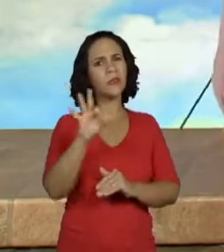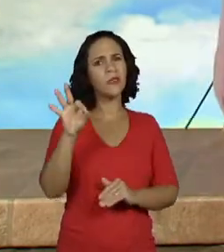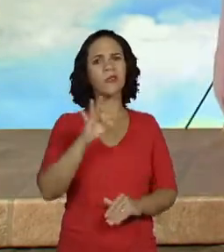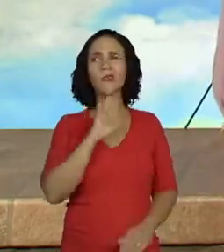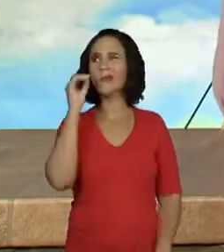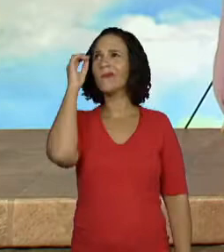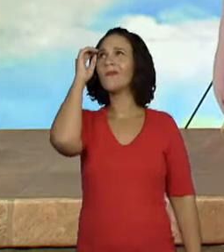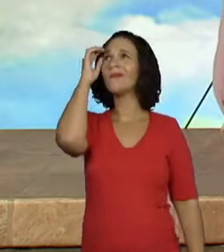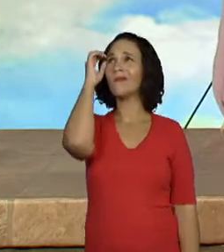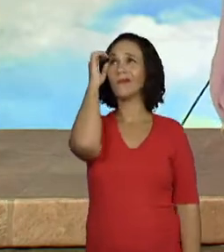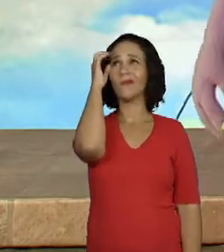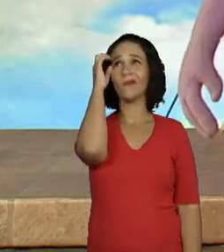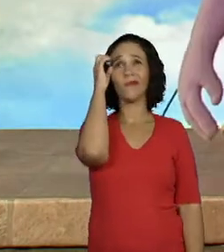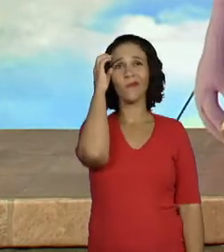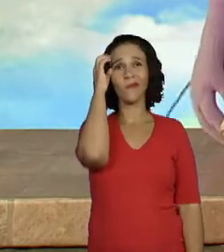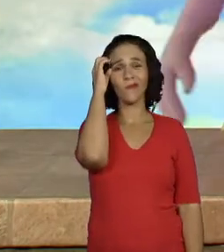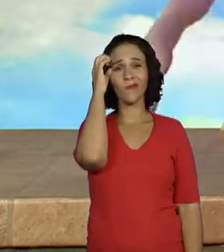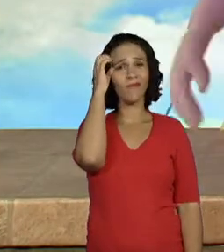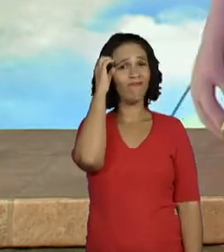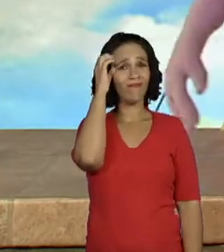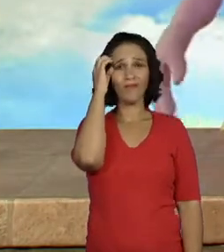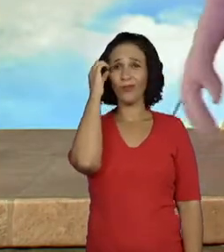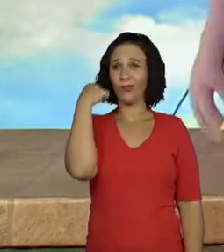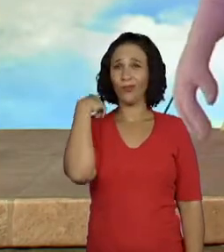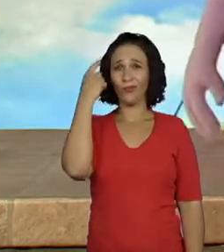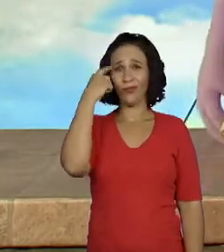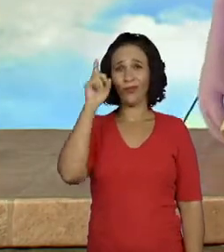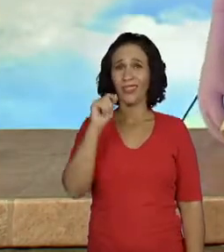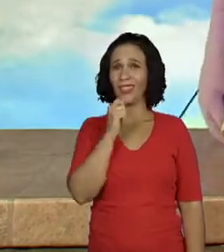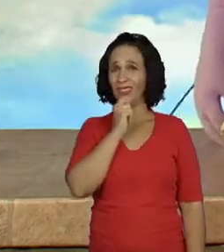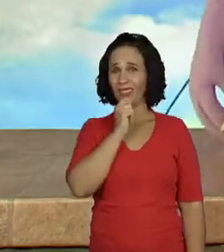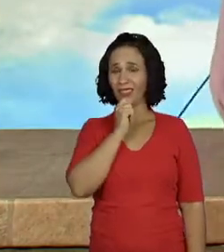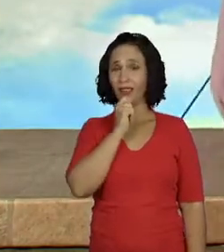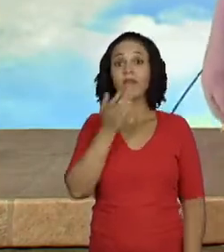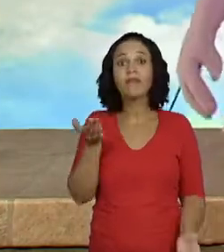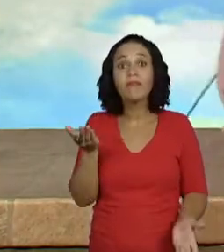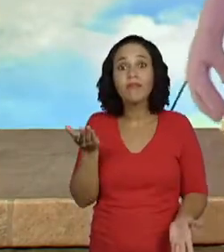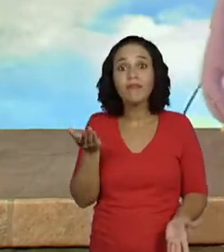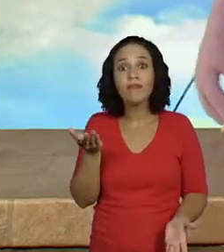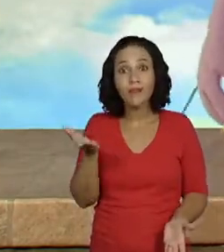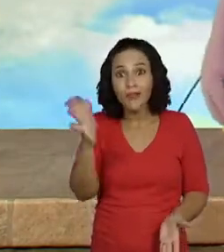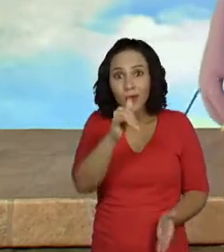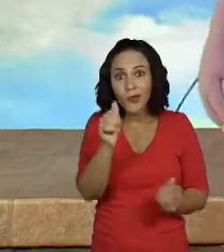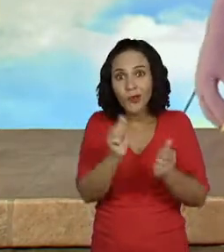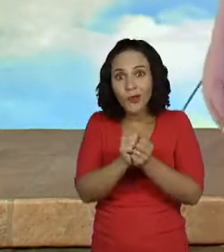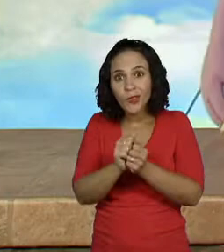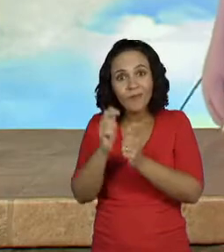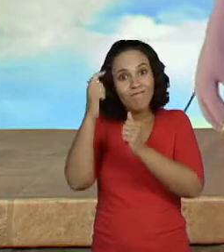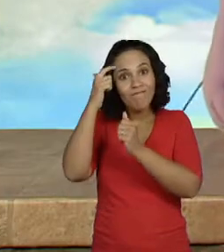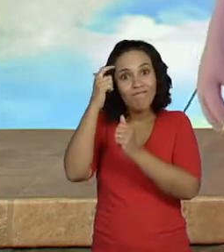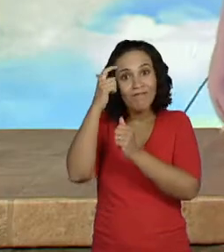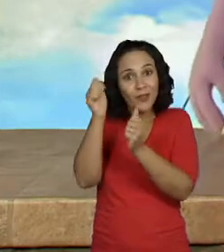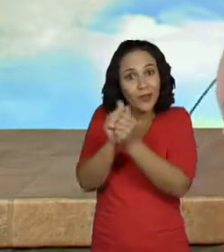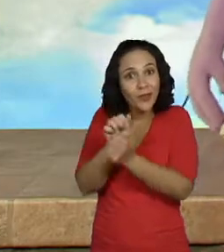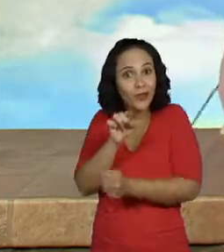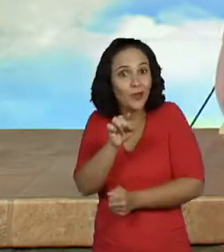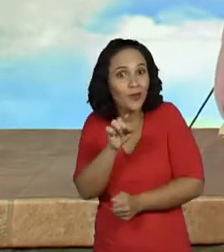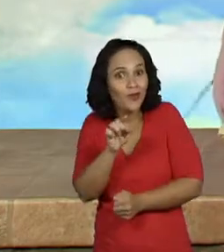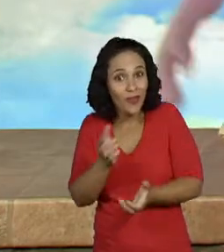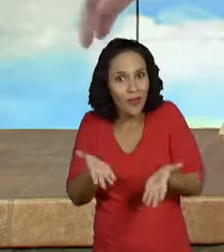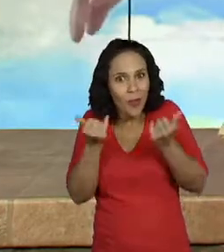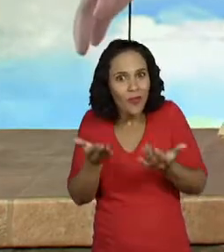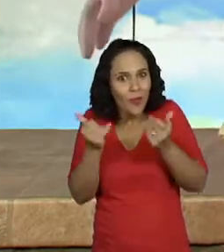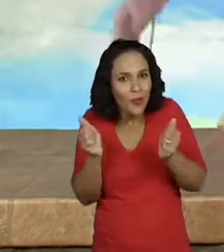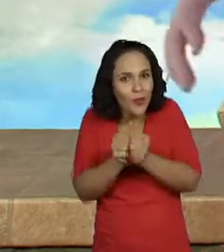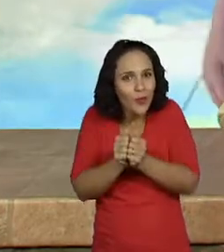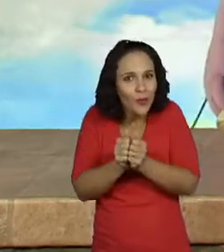pergunto por ninguém. Uhum. Eu sei. Que tal pensar junto com a Ra, hein, pessoal? Vamos